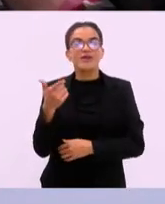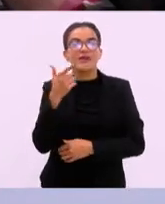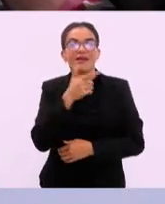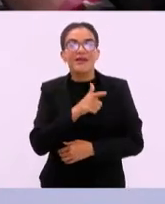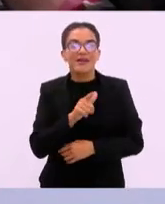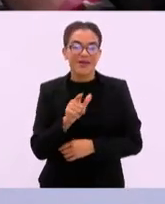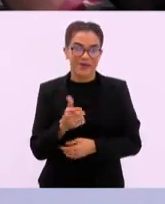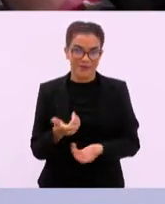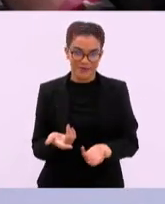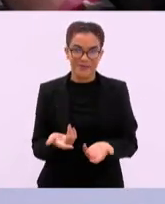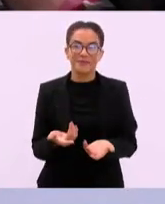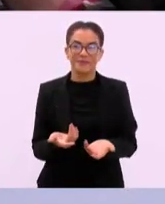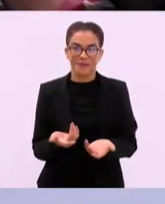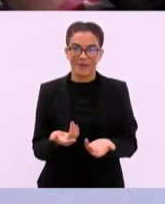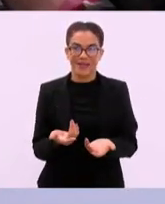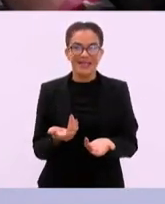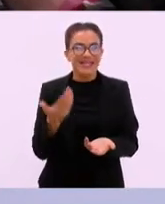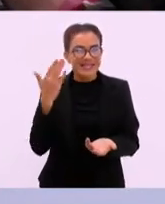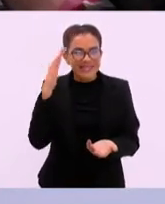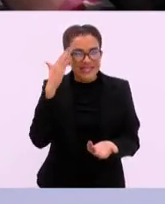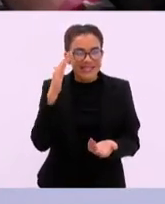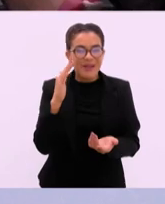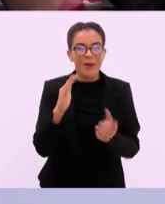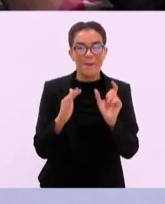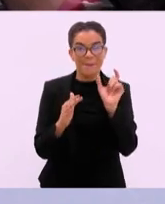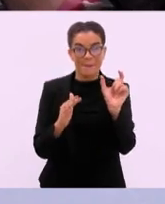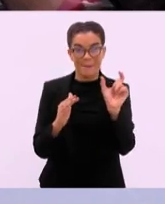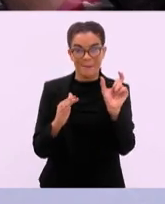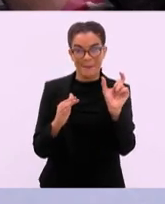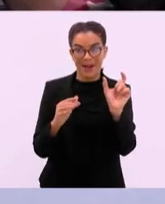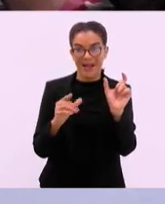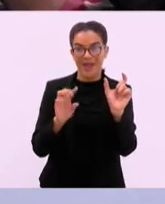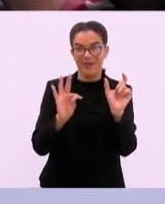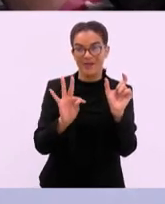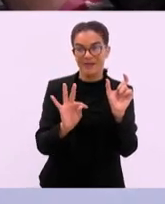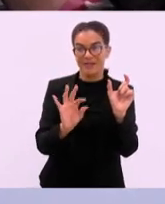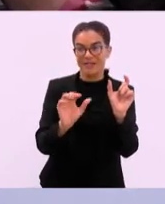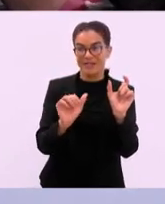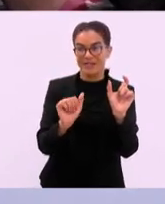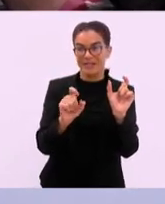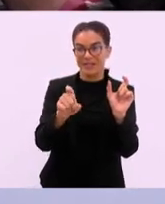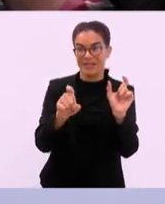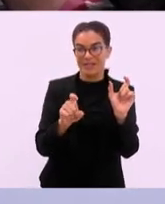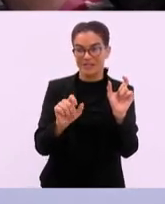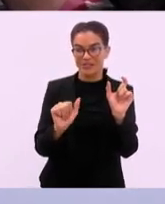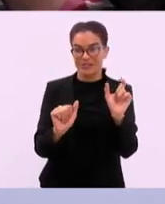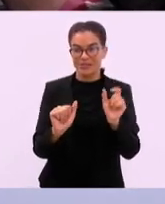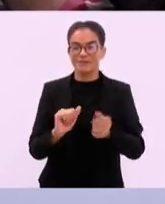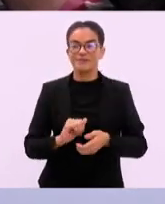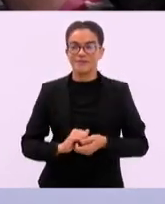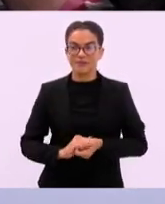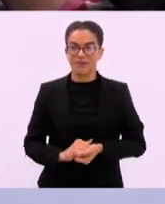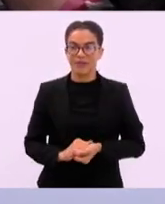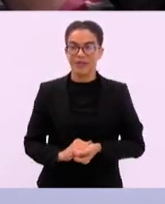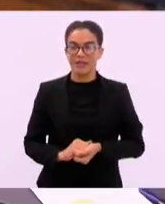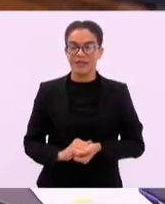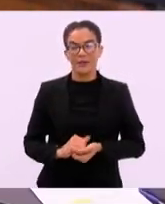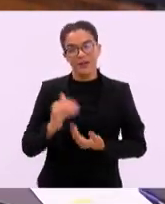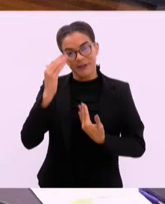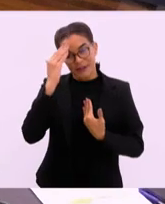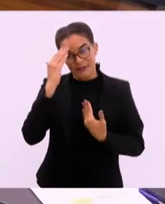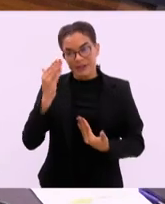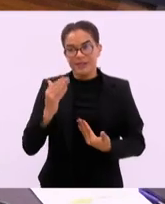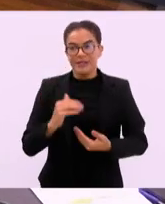Né? Perfeito. Então, só a palavra taxa, para você ver se cabe aí. Da CCJ, não conseguia falar direito contigo, não. Obrigado.